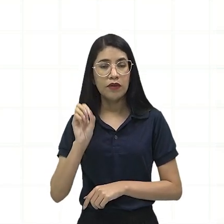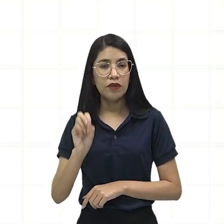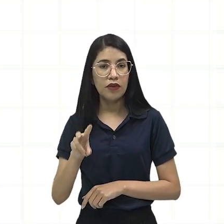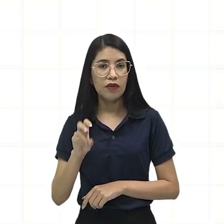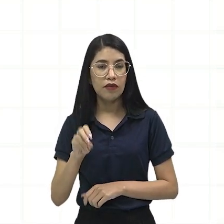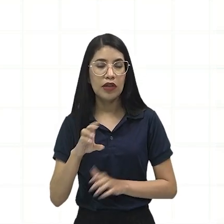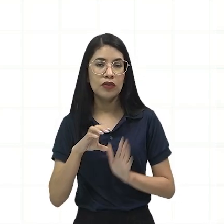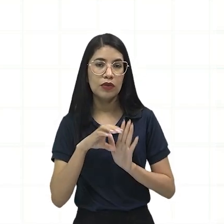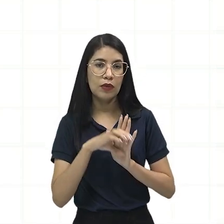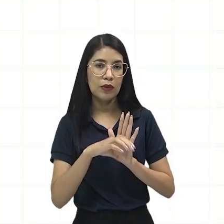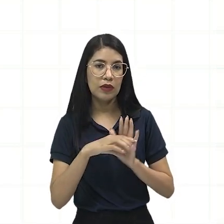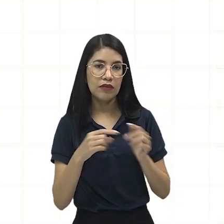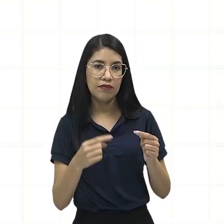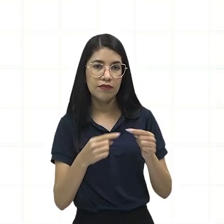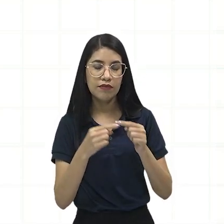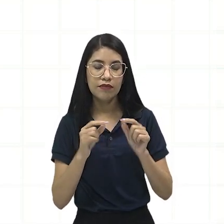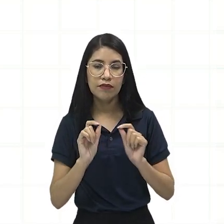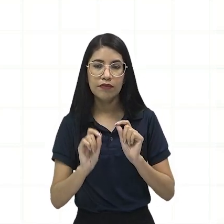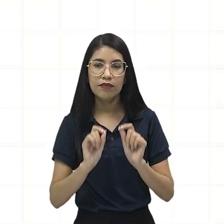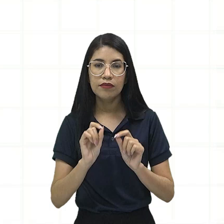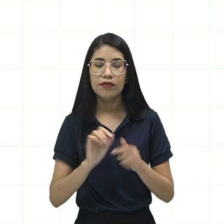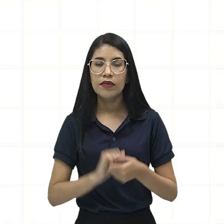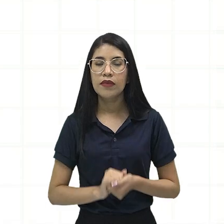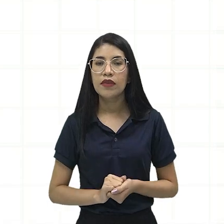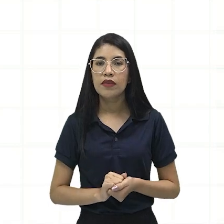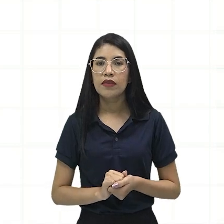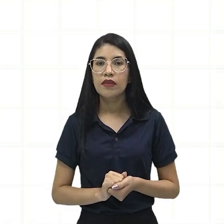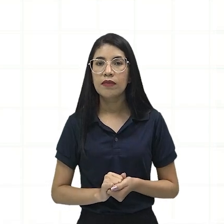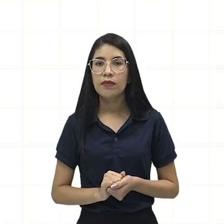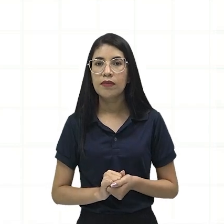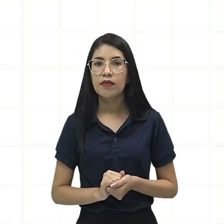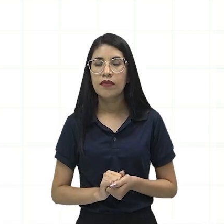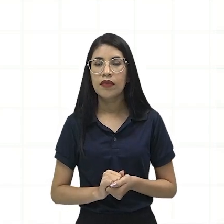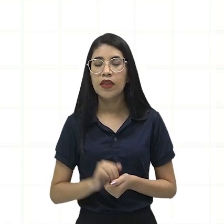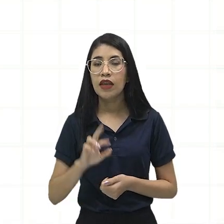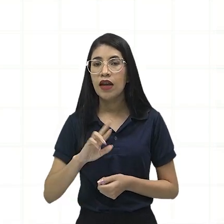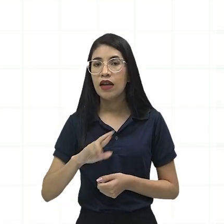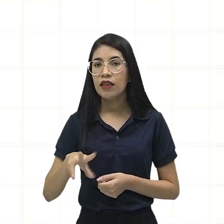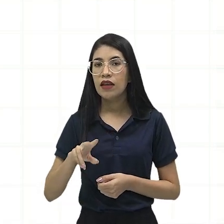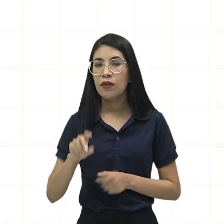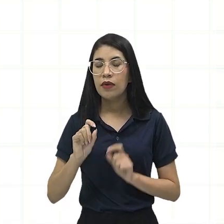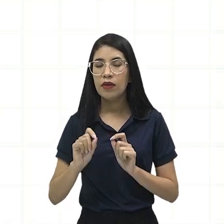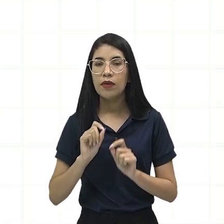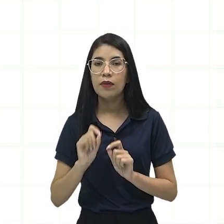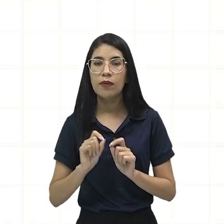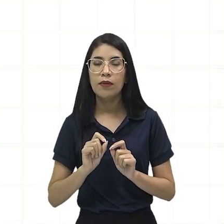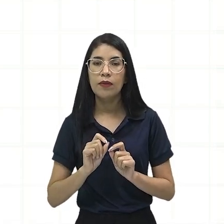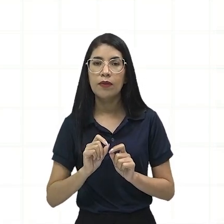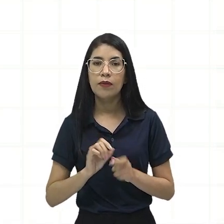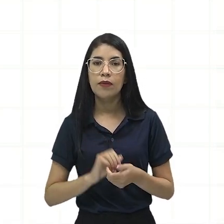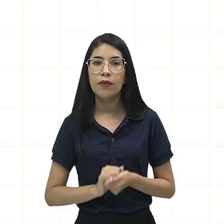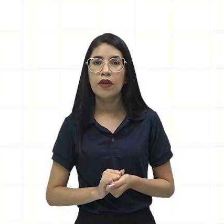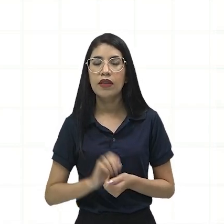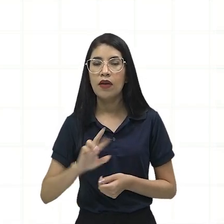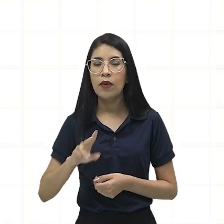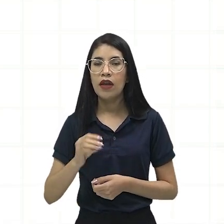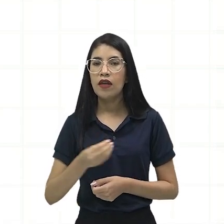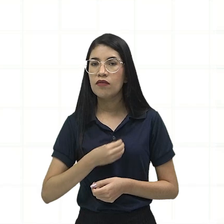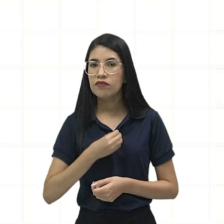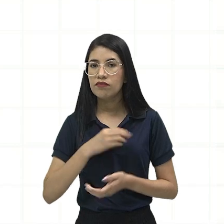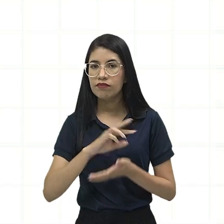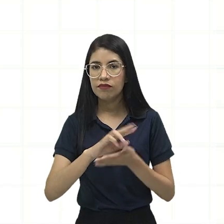pelo conceito da teoria celular, não é considerado por muitos um ser